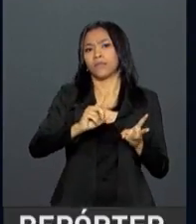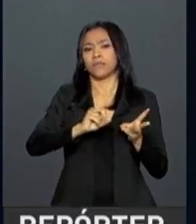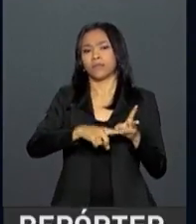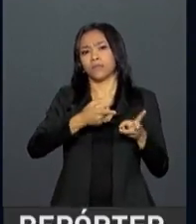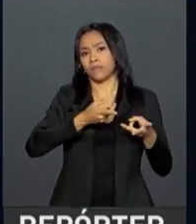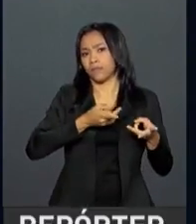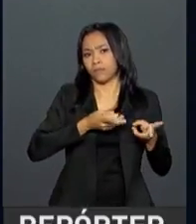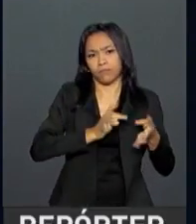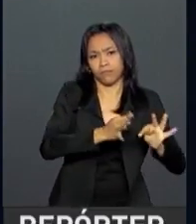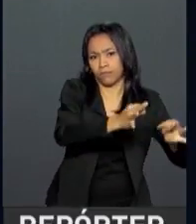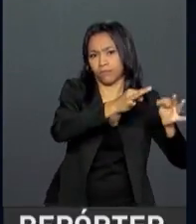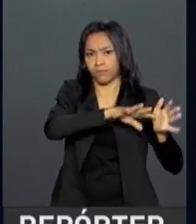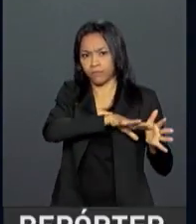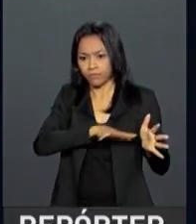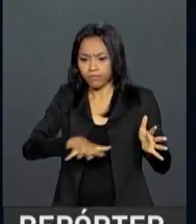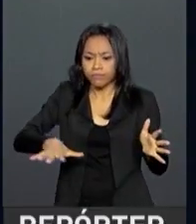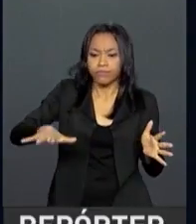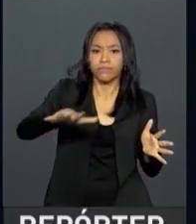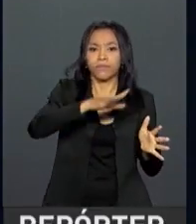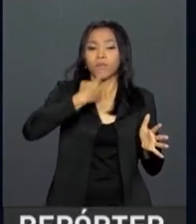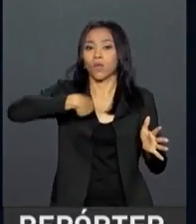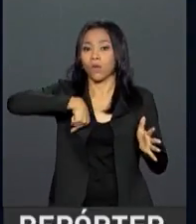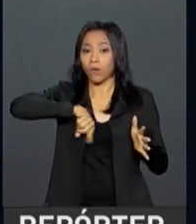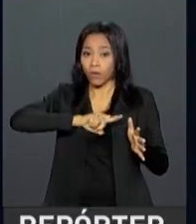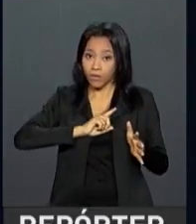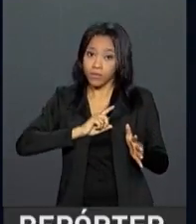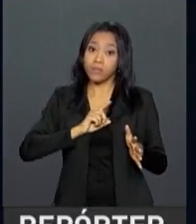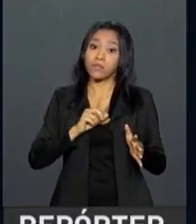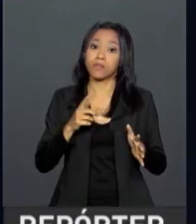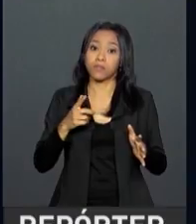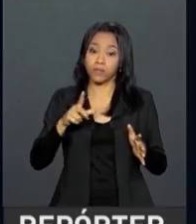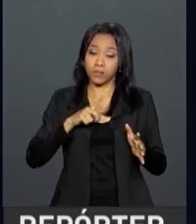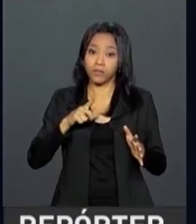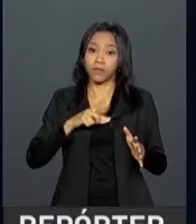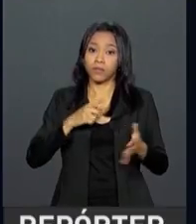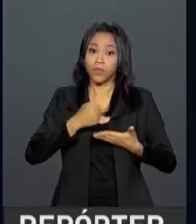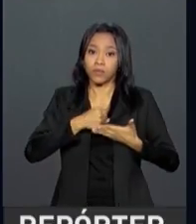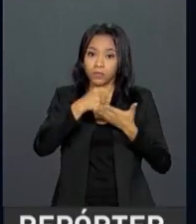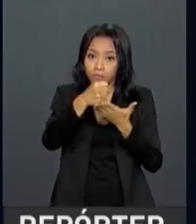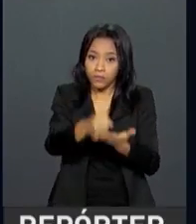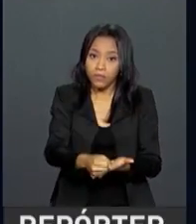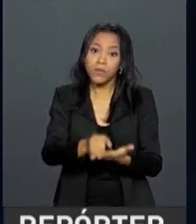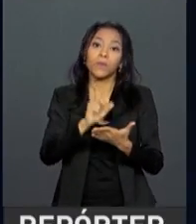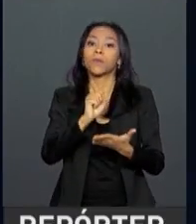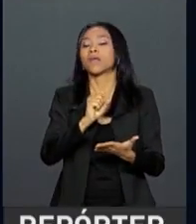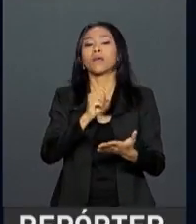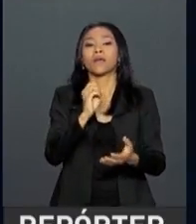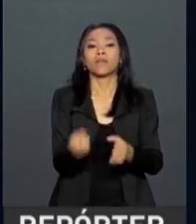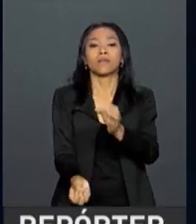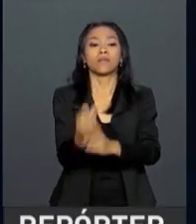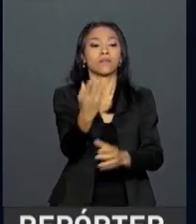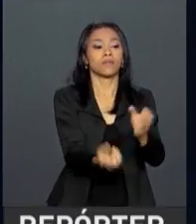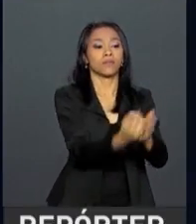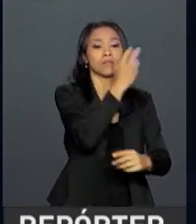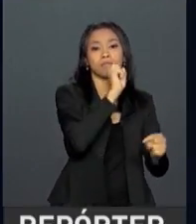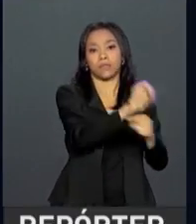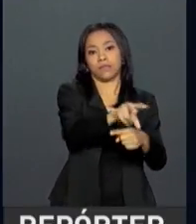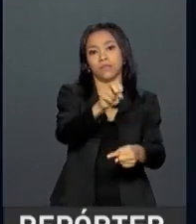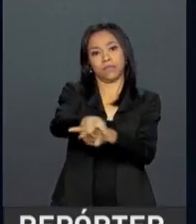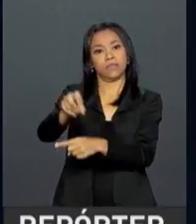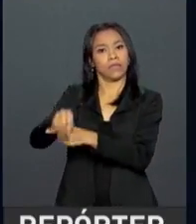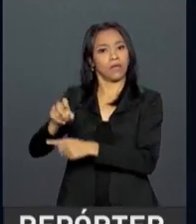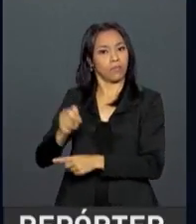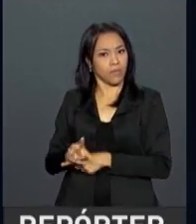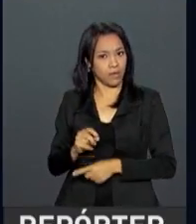estamos naturalmente contribuindo para a criação de empregos de qualidade nos